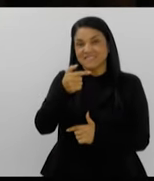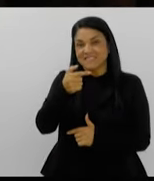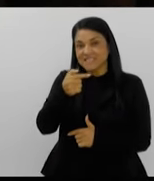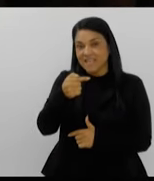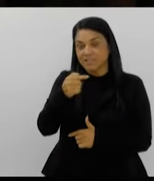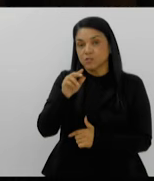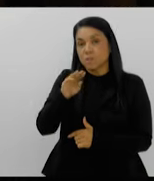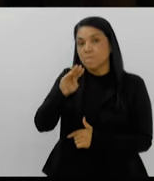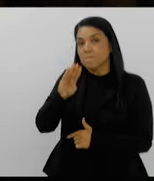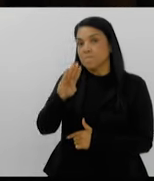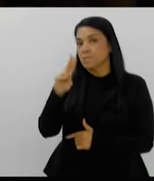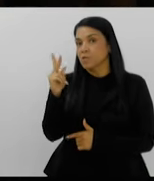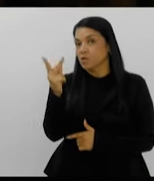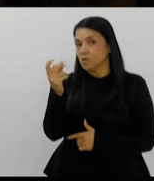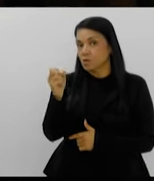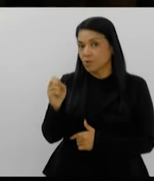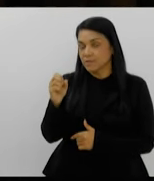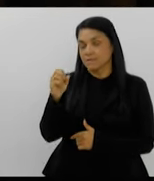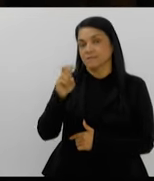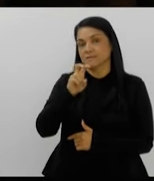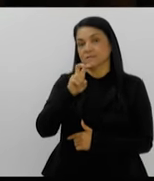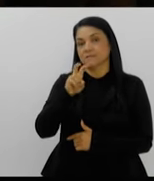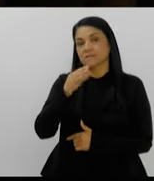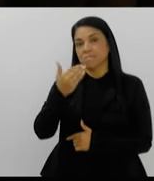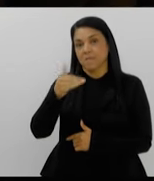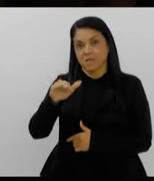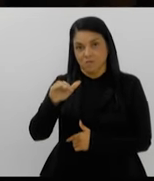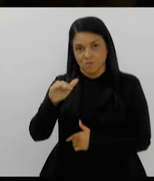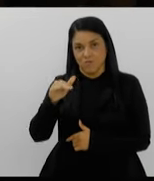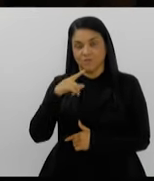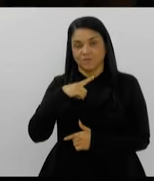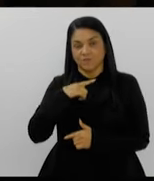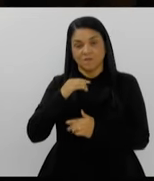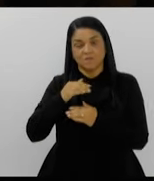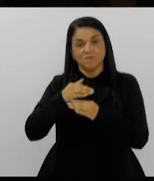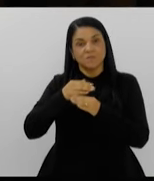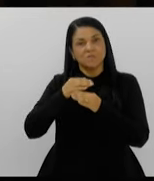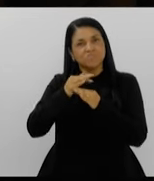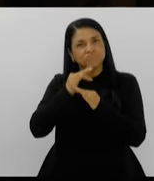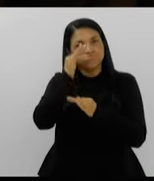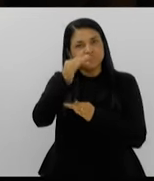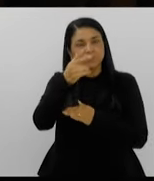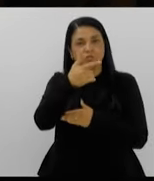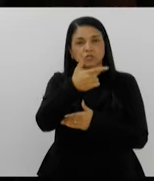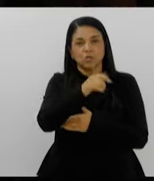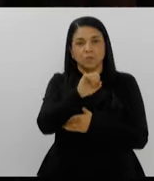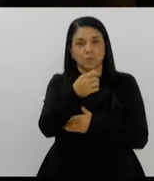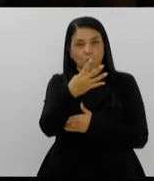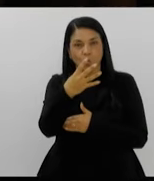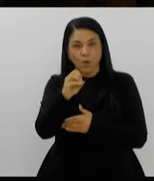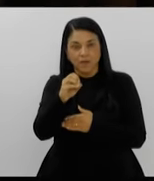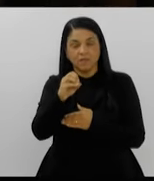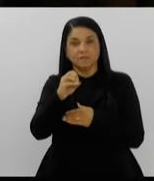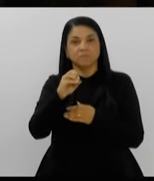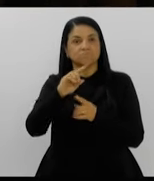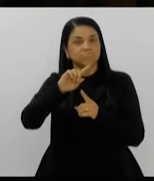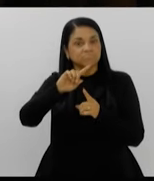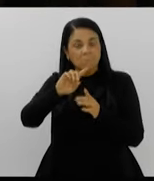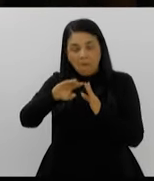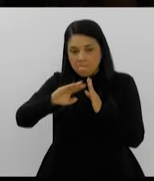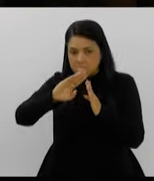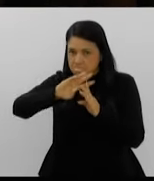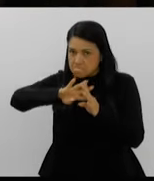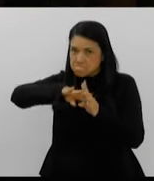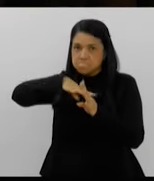bilhões e meio. Numa projeção para 2040, o Rio de Janeiro terá uma dívida de mais de 40 bilhões de reais, ou seja, um